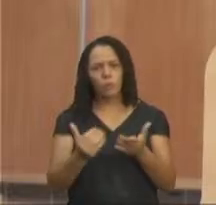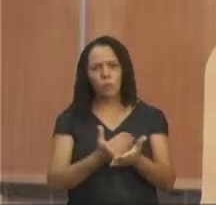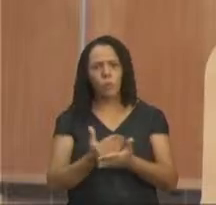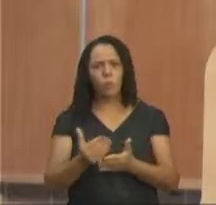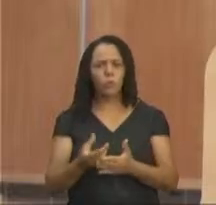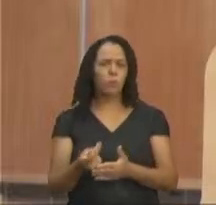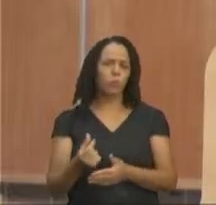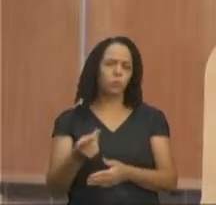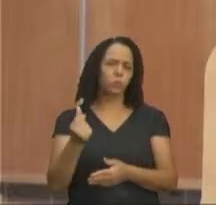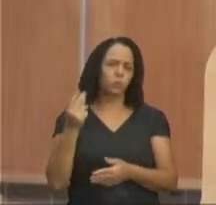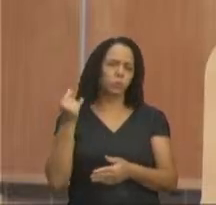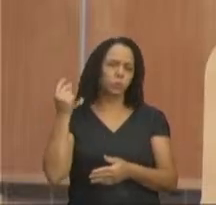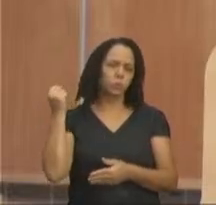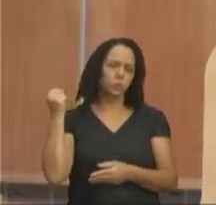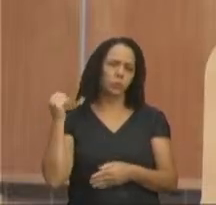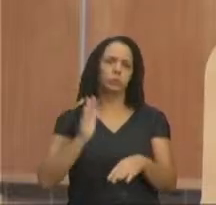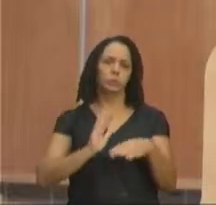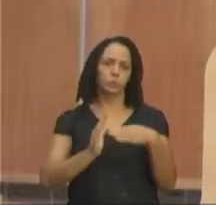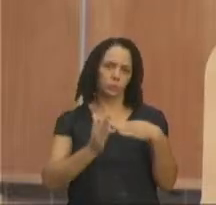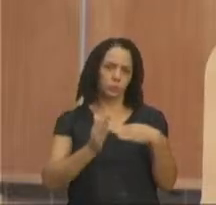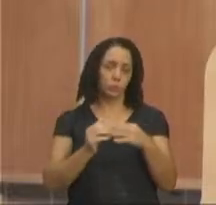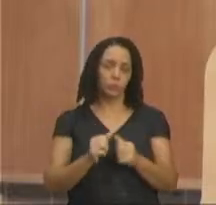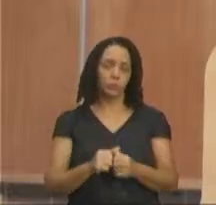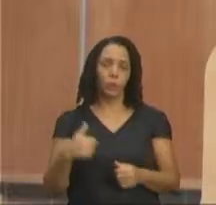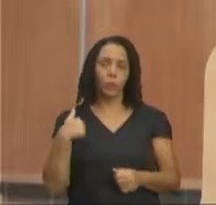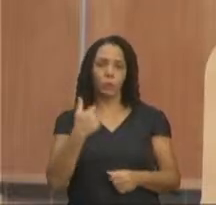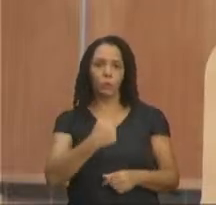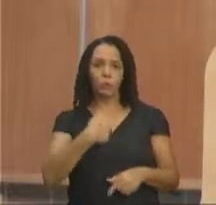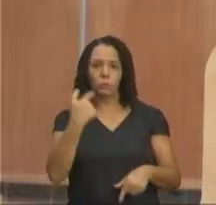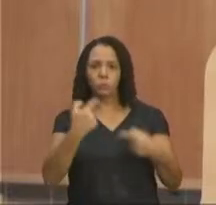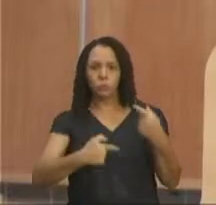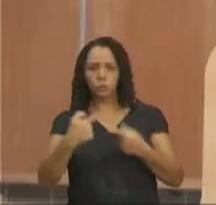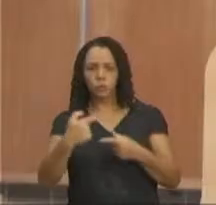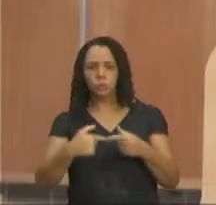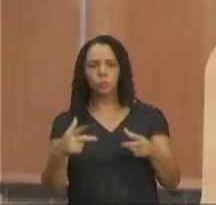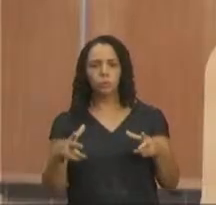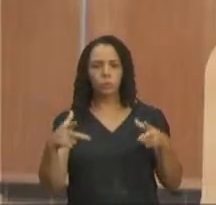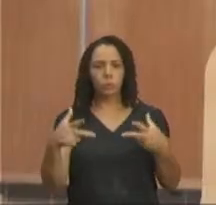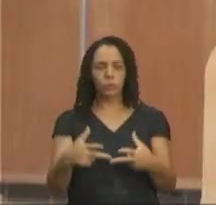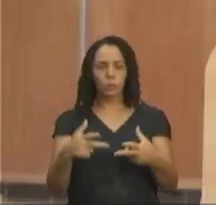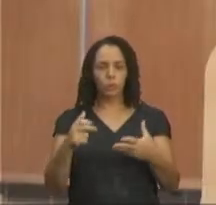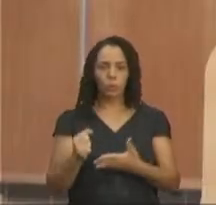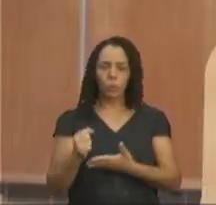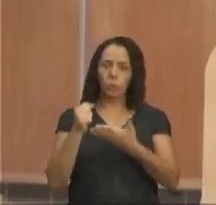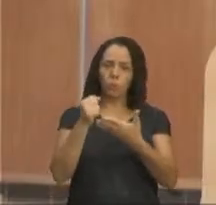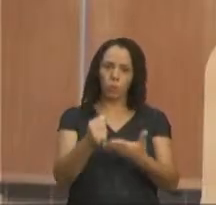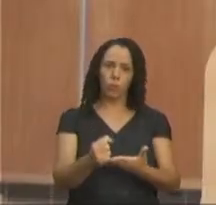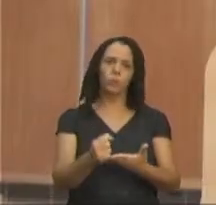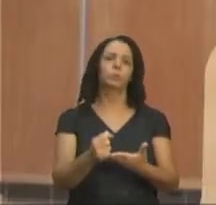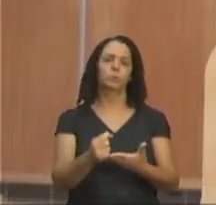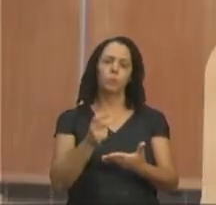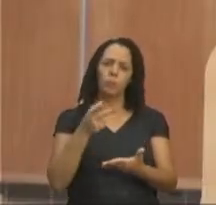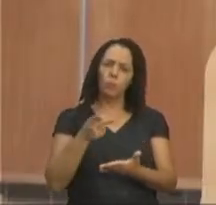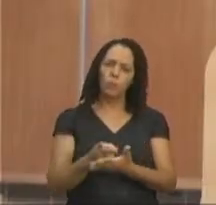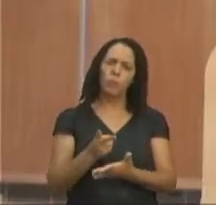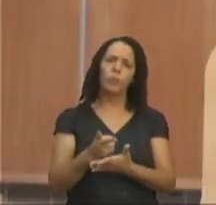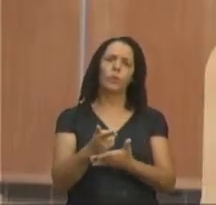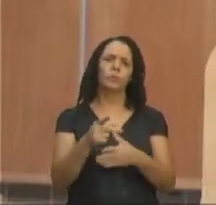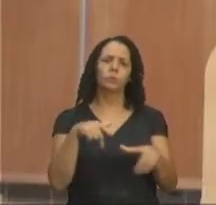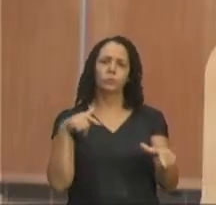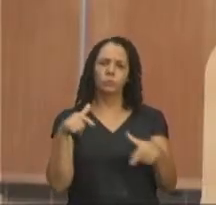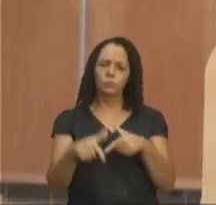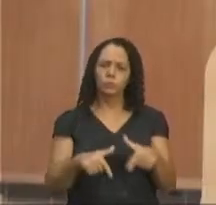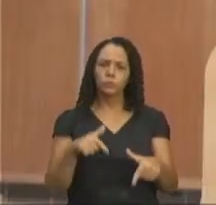nós, enquanto político, enquanto Câmara Municipal, dando toda a sustentação para que continue